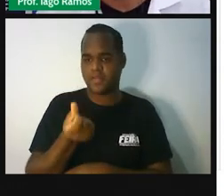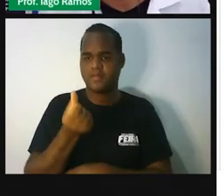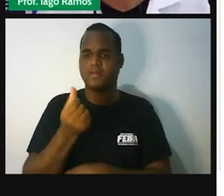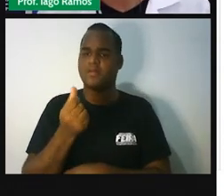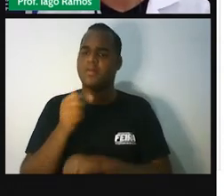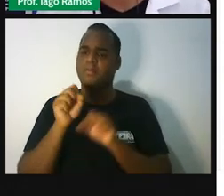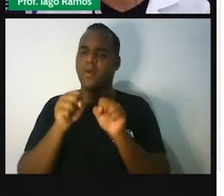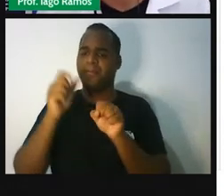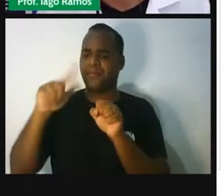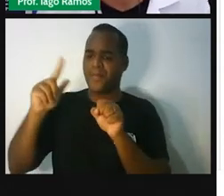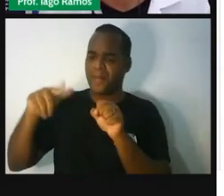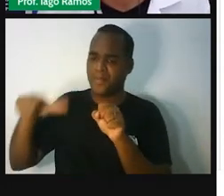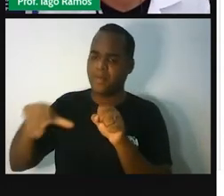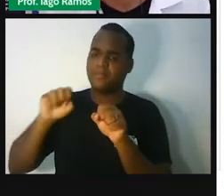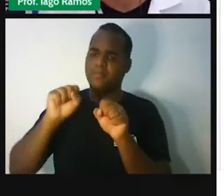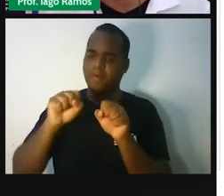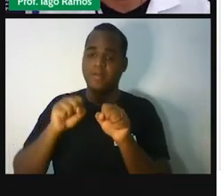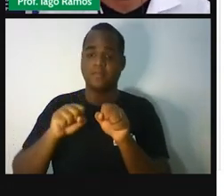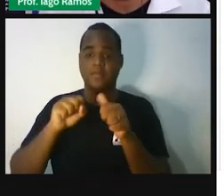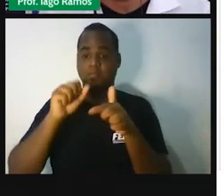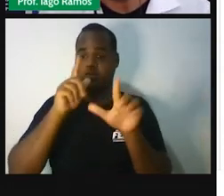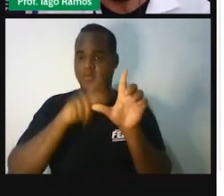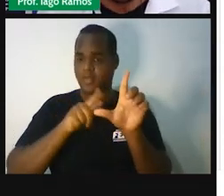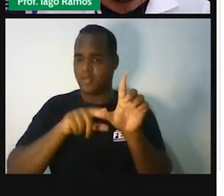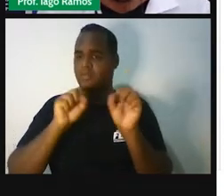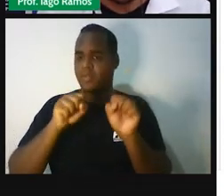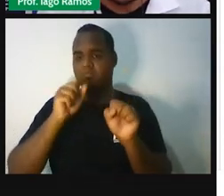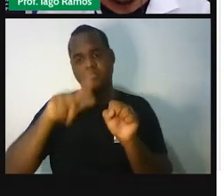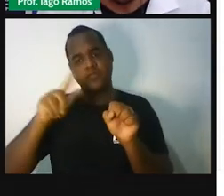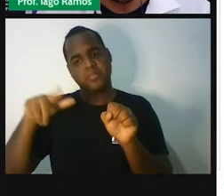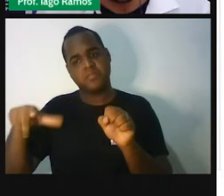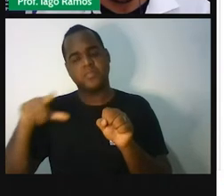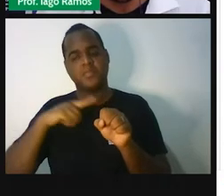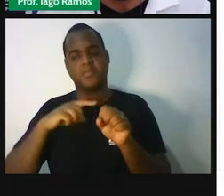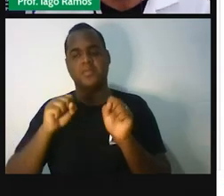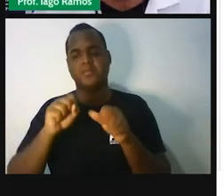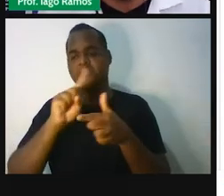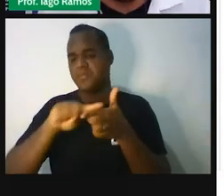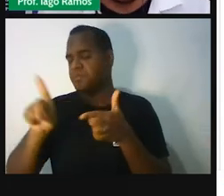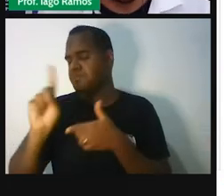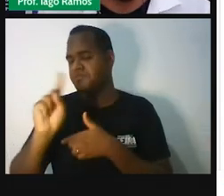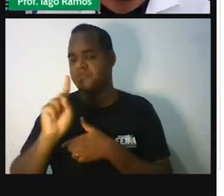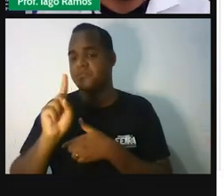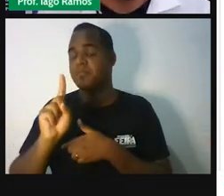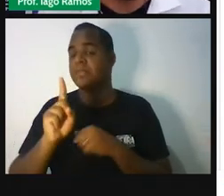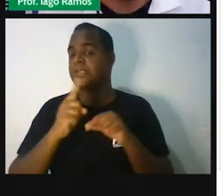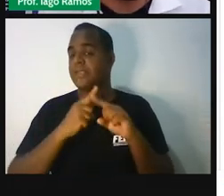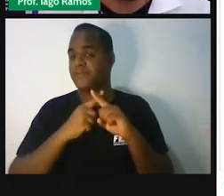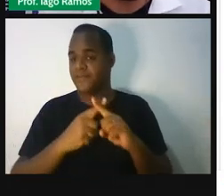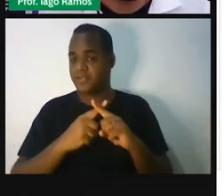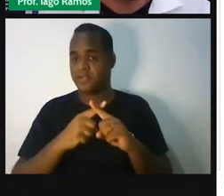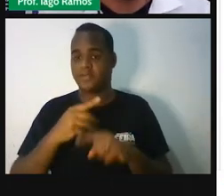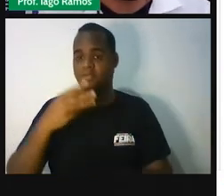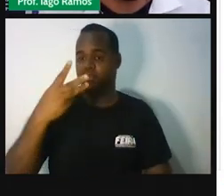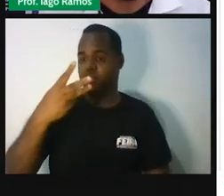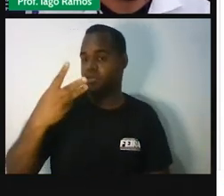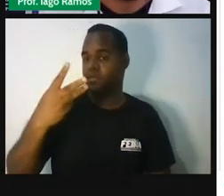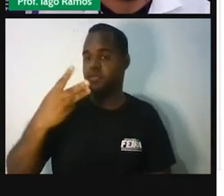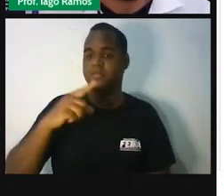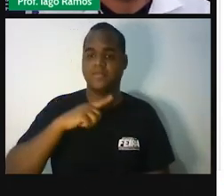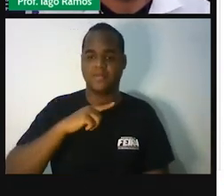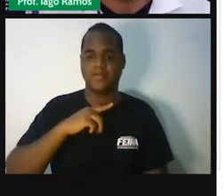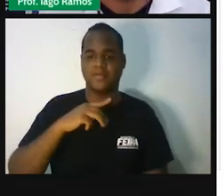pode repetir, as letras podem ser repetidas, não tem problema, certo? Vezes a terceira opção aqui,